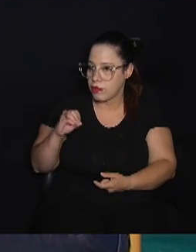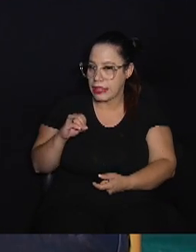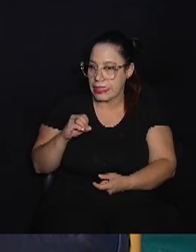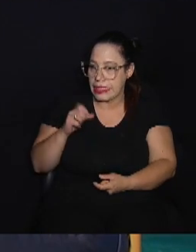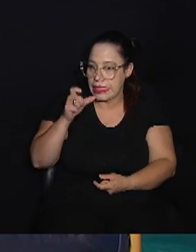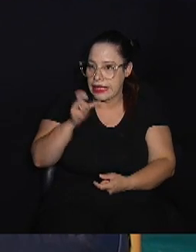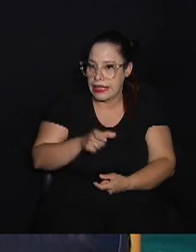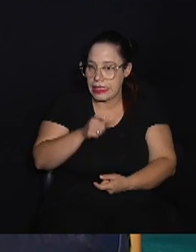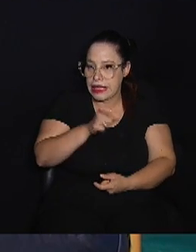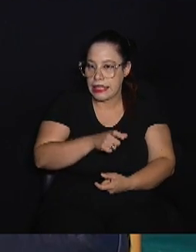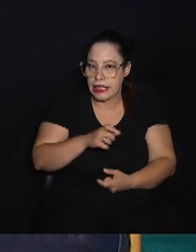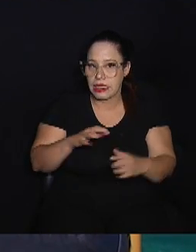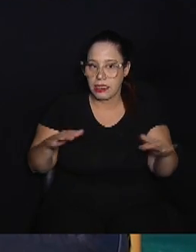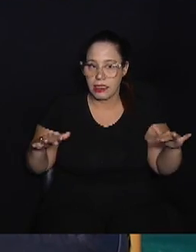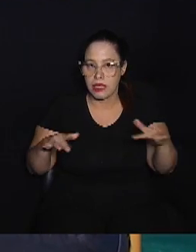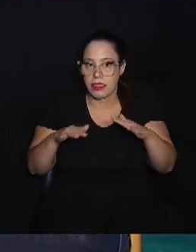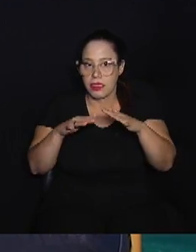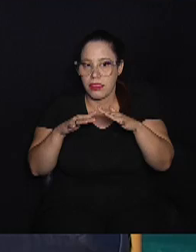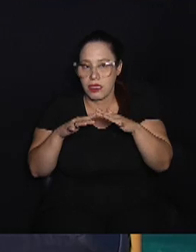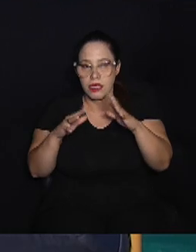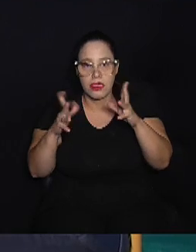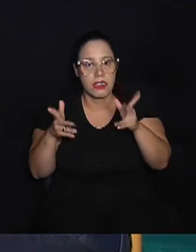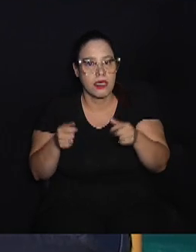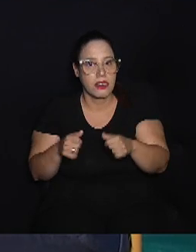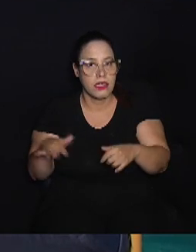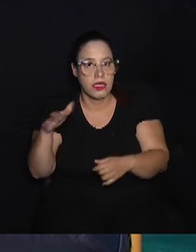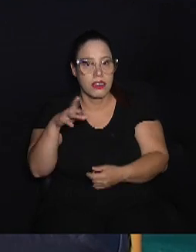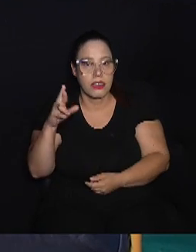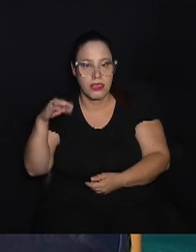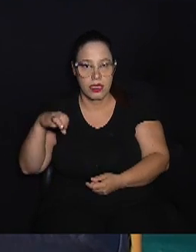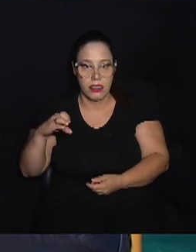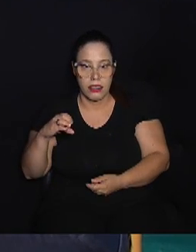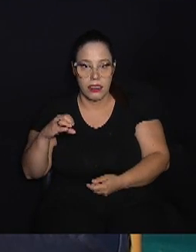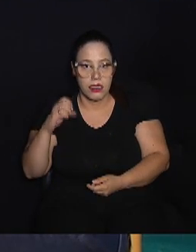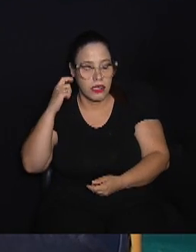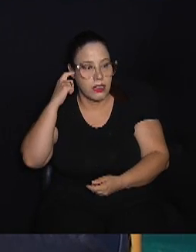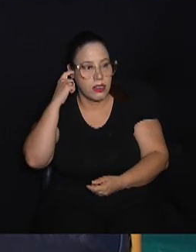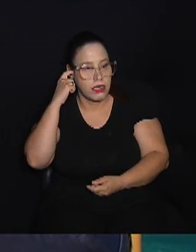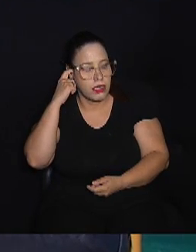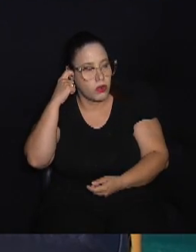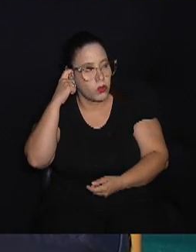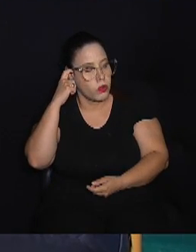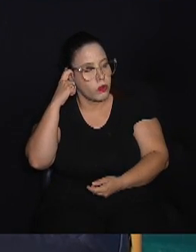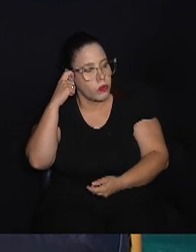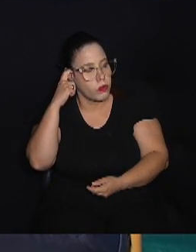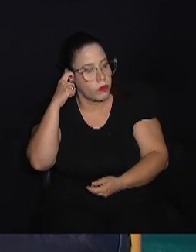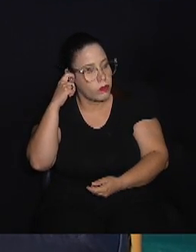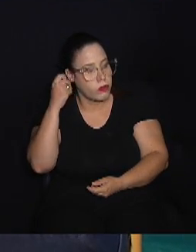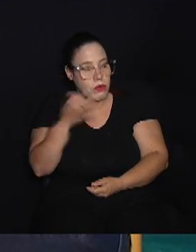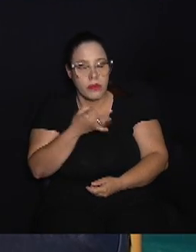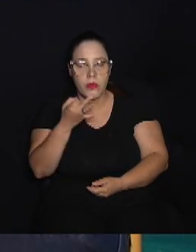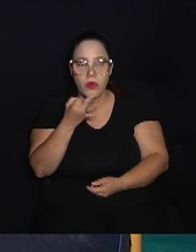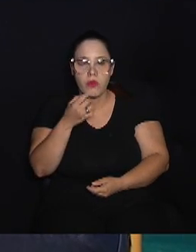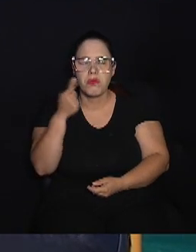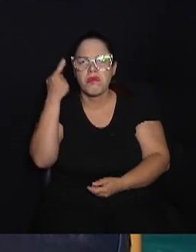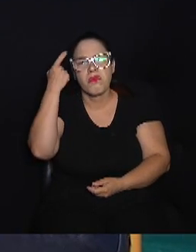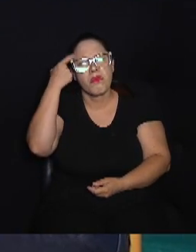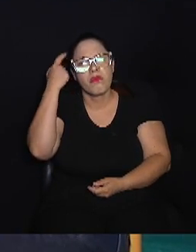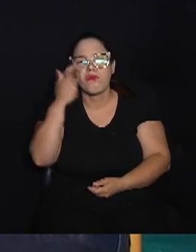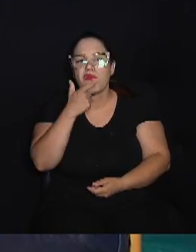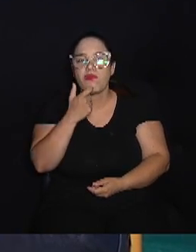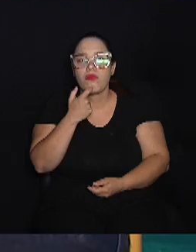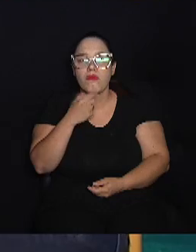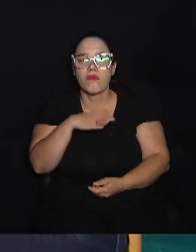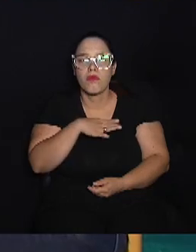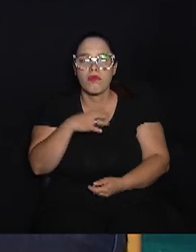pessoas em cena. É, todos aqui da região de Campinas, o que é incrível, porque se você parar para pensar, Campinas não